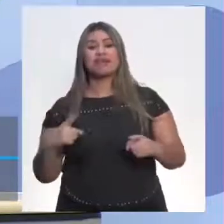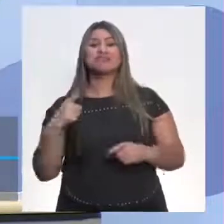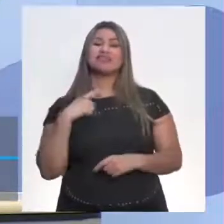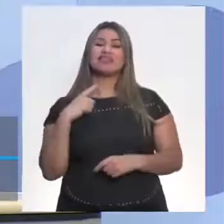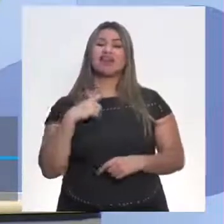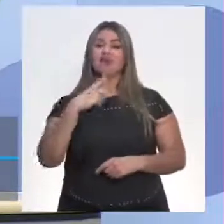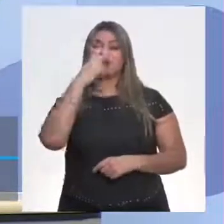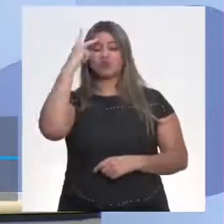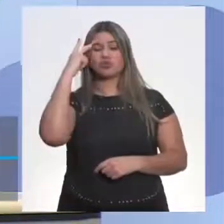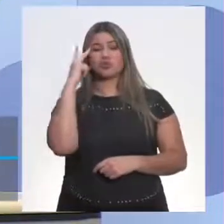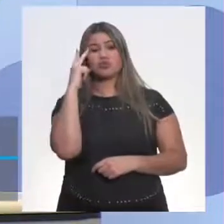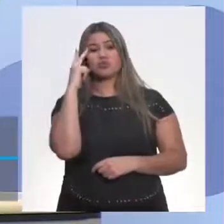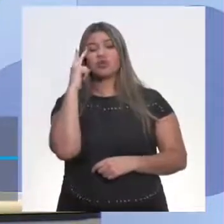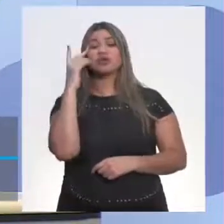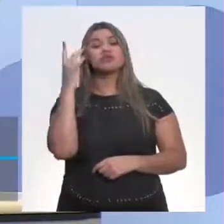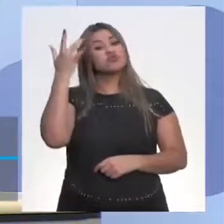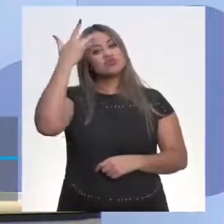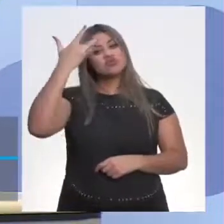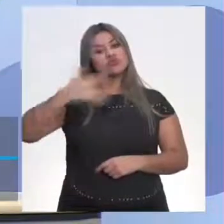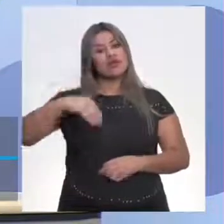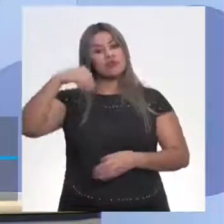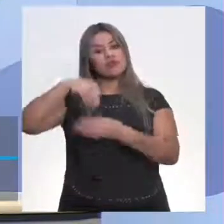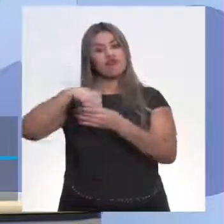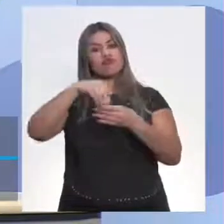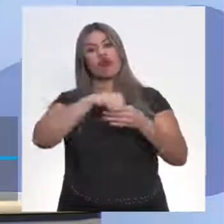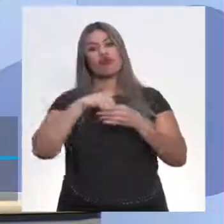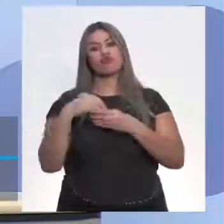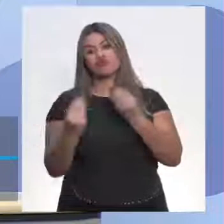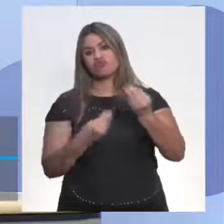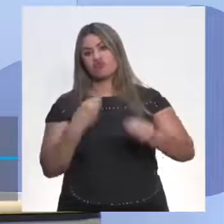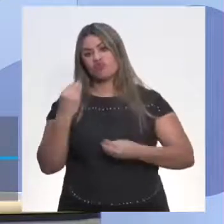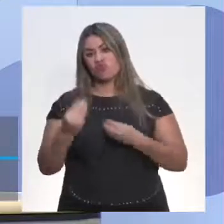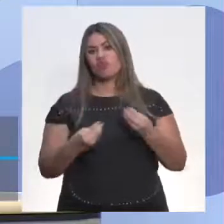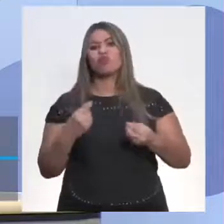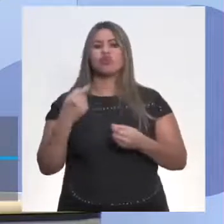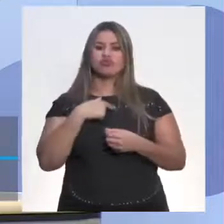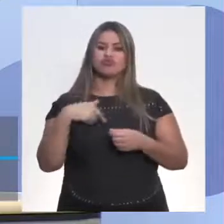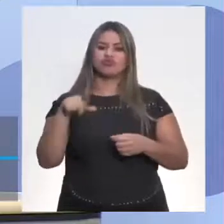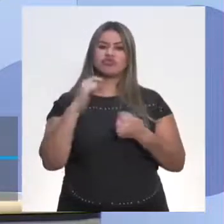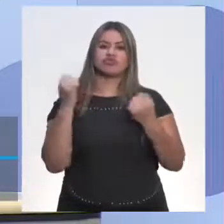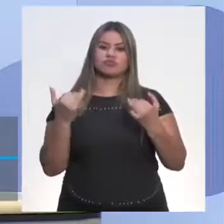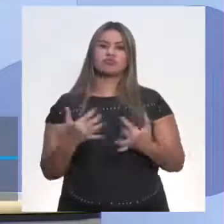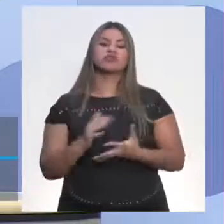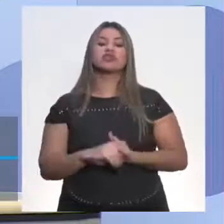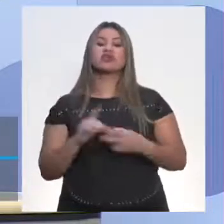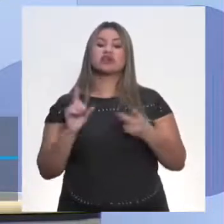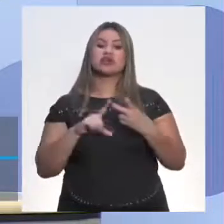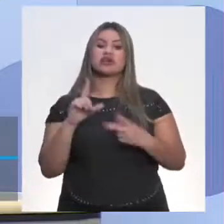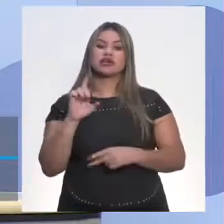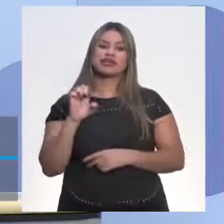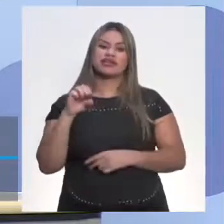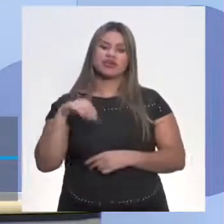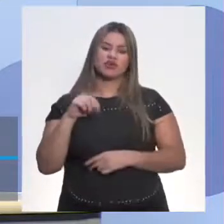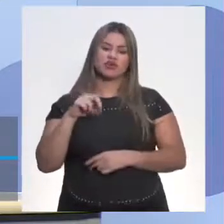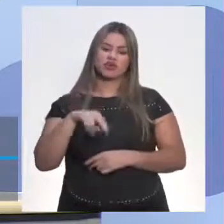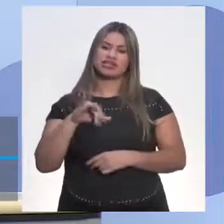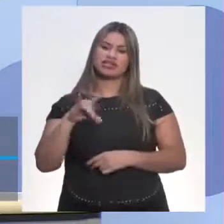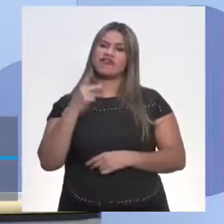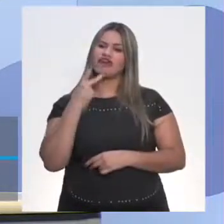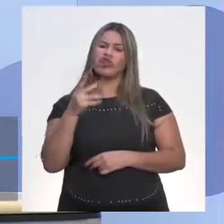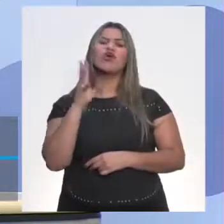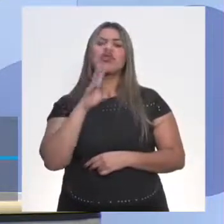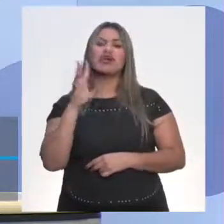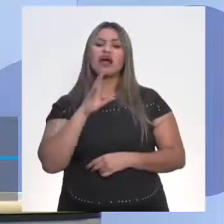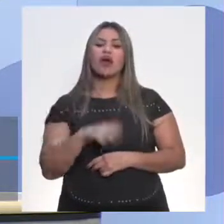realmente quando a gente vê as pessoas não entendem muito bem esses mecanismos que a gente vem falando aí mais uma foi do Leônidas eu achei muito legal